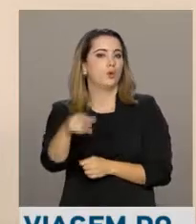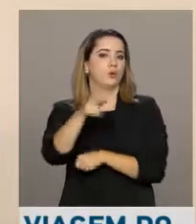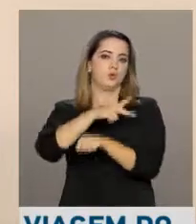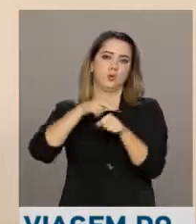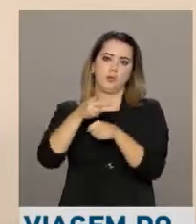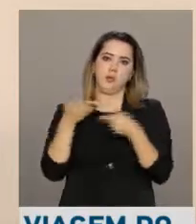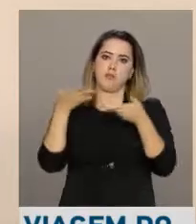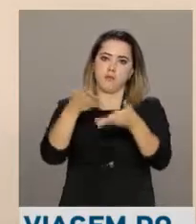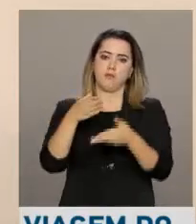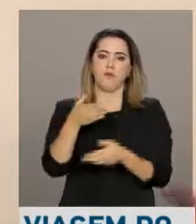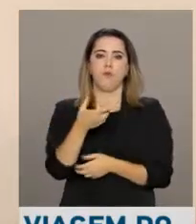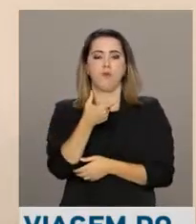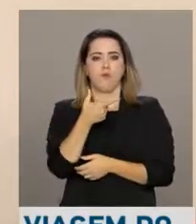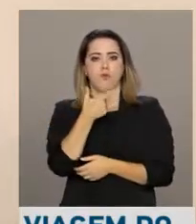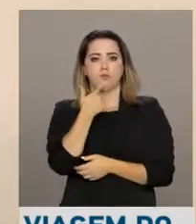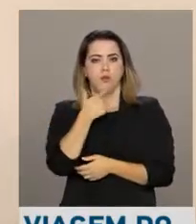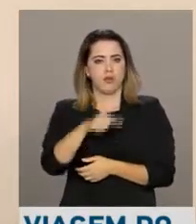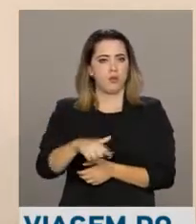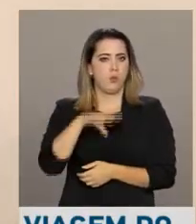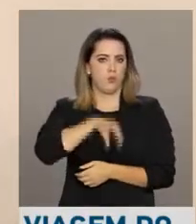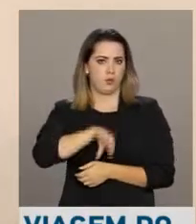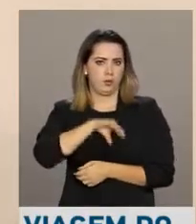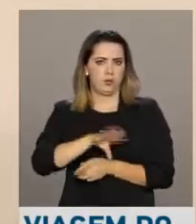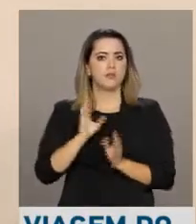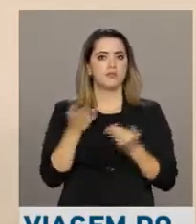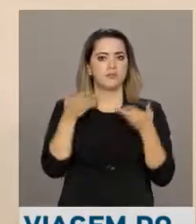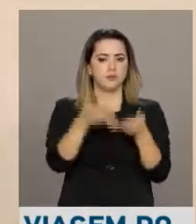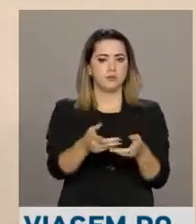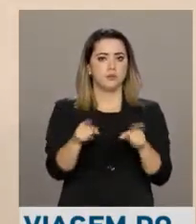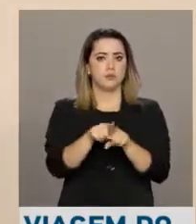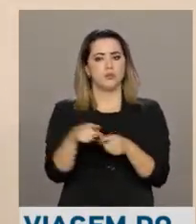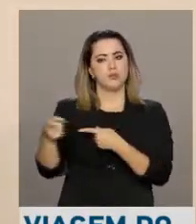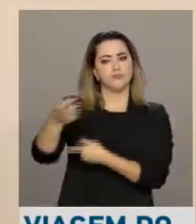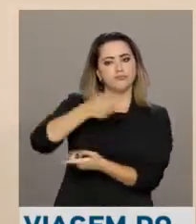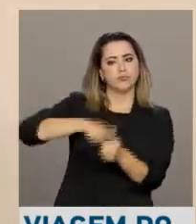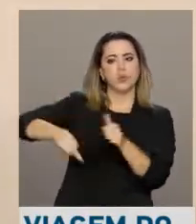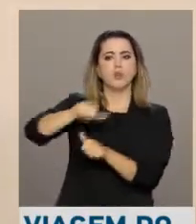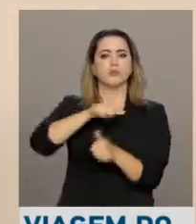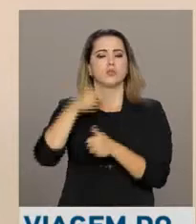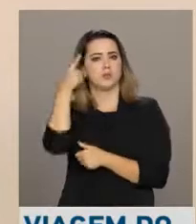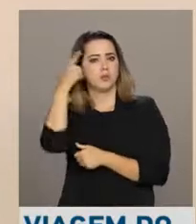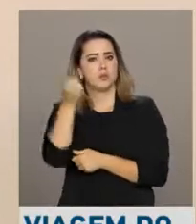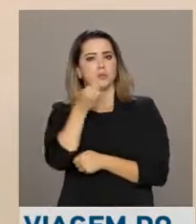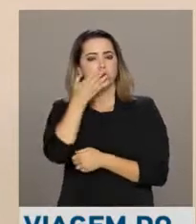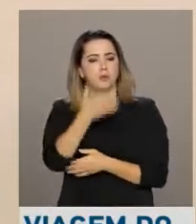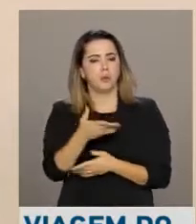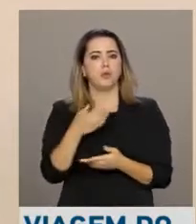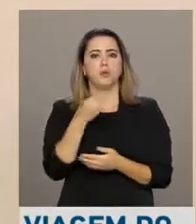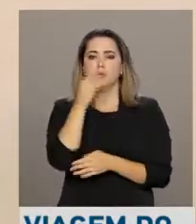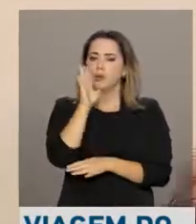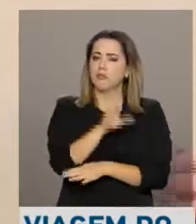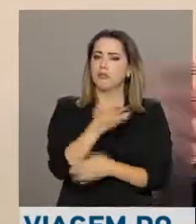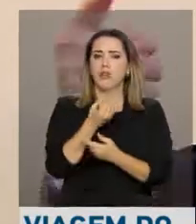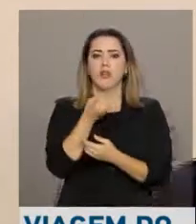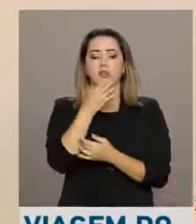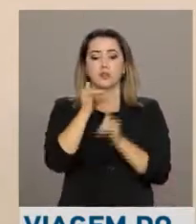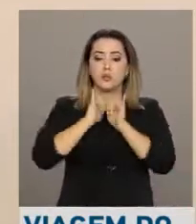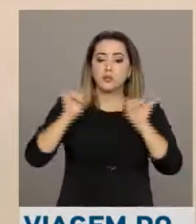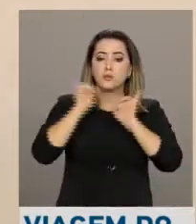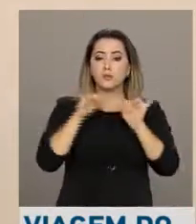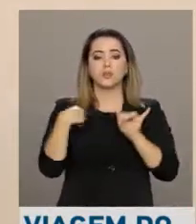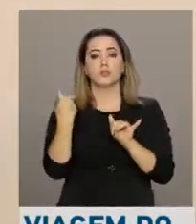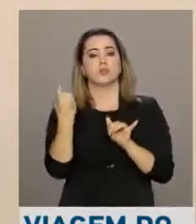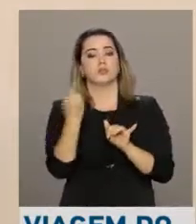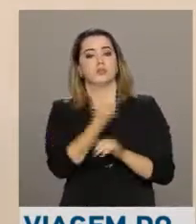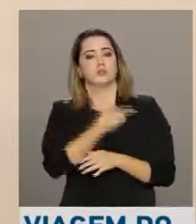onde trocamos impressões trocamos idéias acho que foi uma tarde muito último produtiva para divulgação